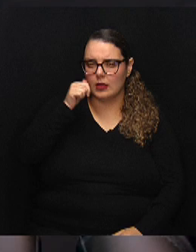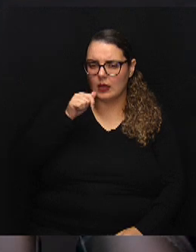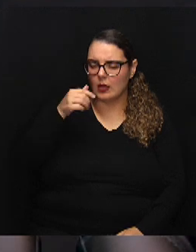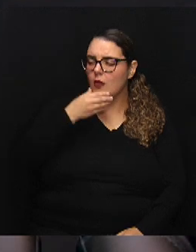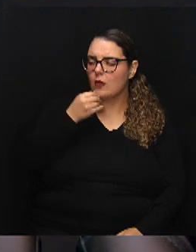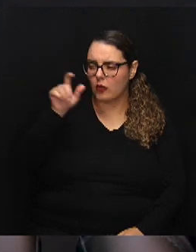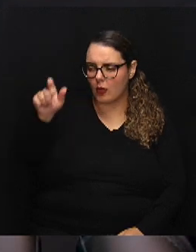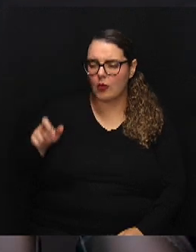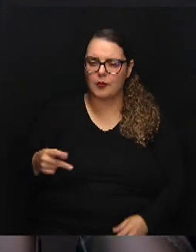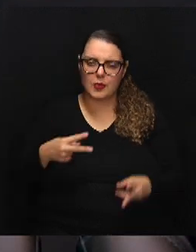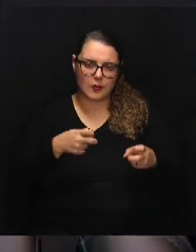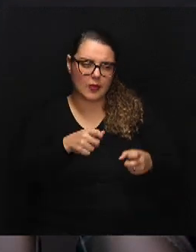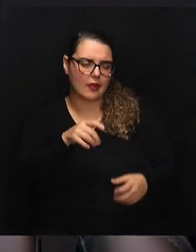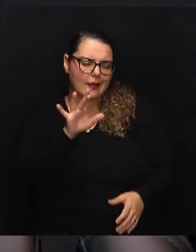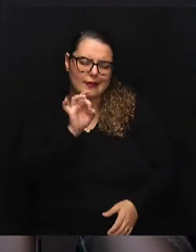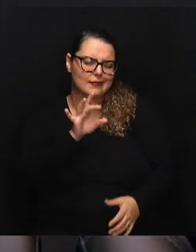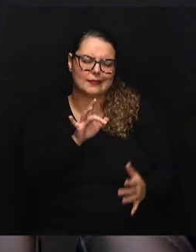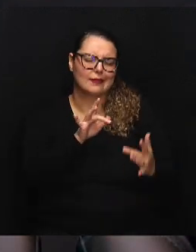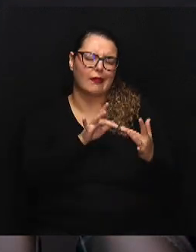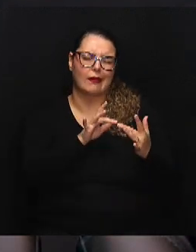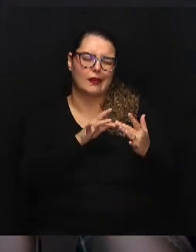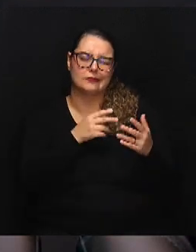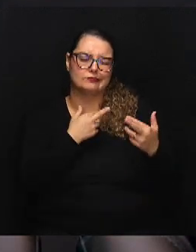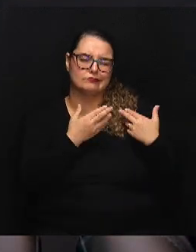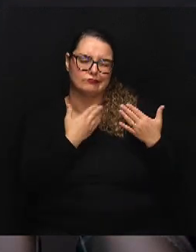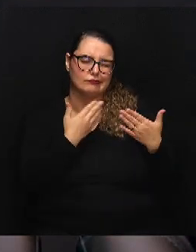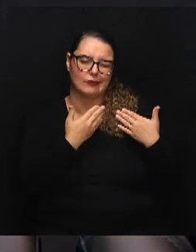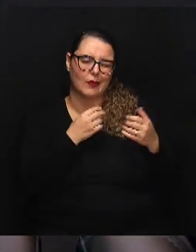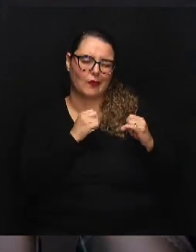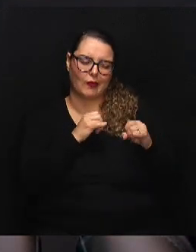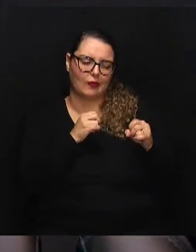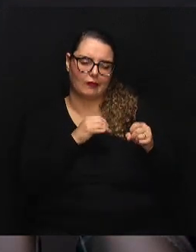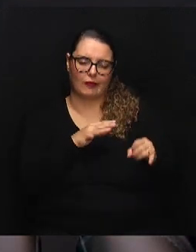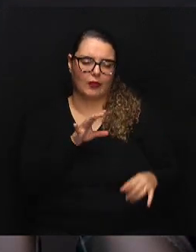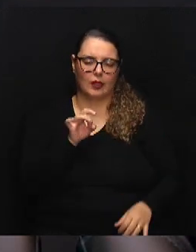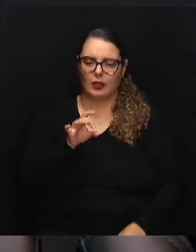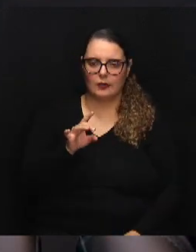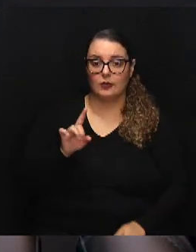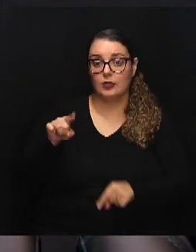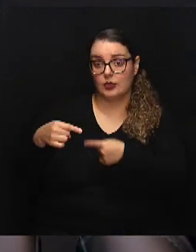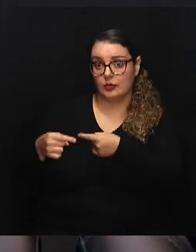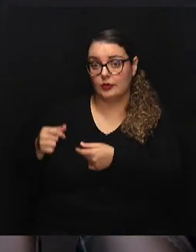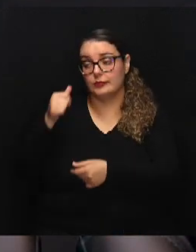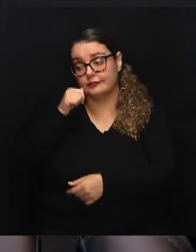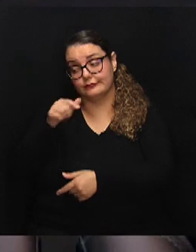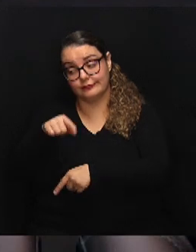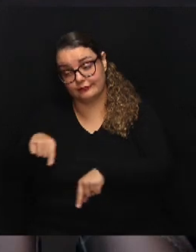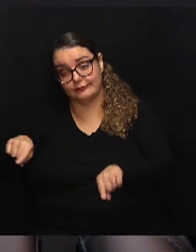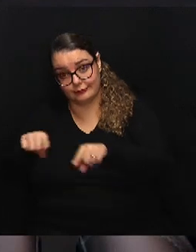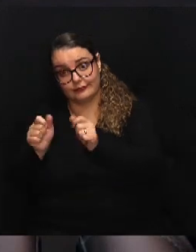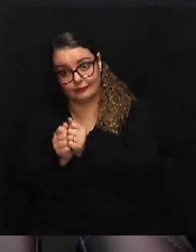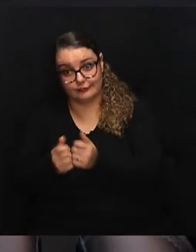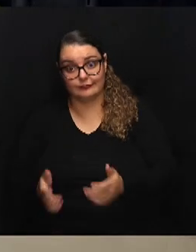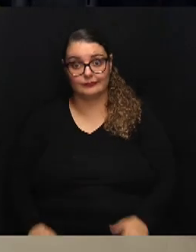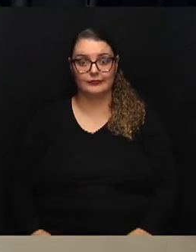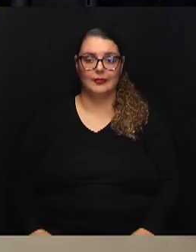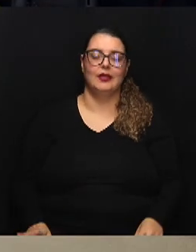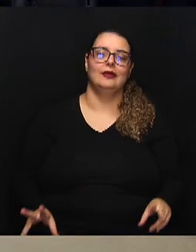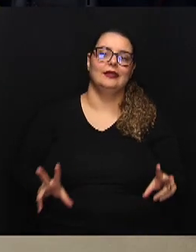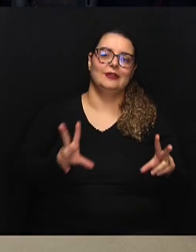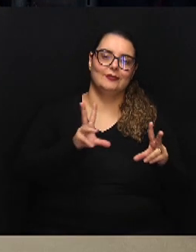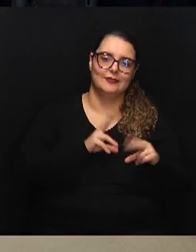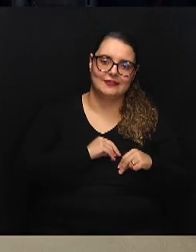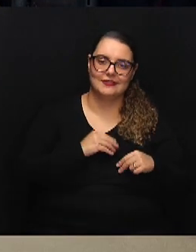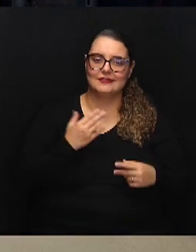um contatinho e ele tá ali se relacionando com ela e com outras meninas também ao mesmo tempo. Nossa, gente, e você